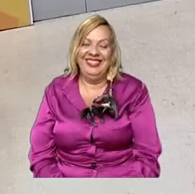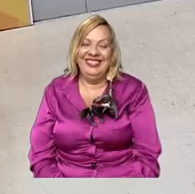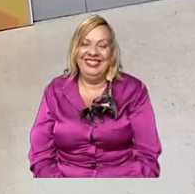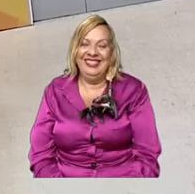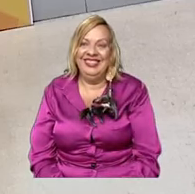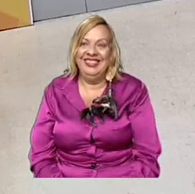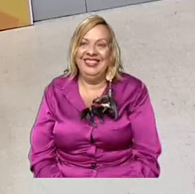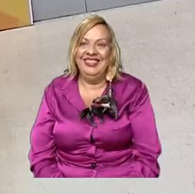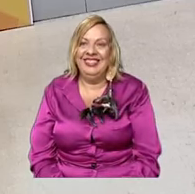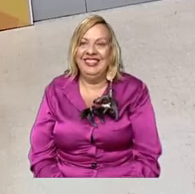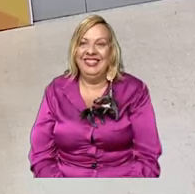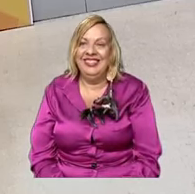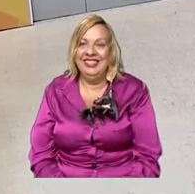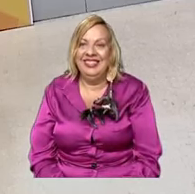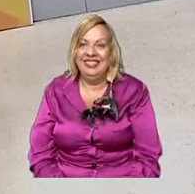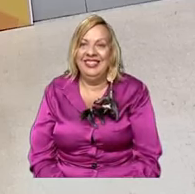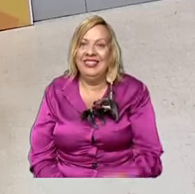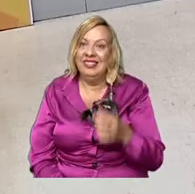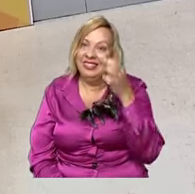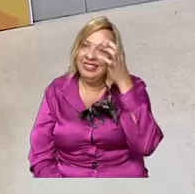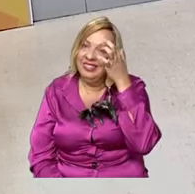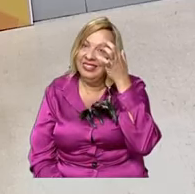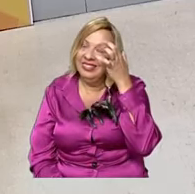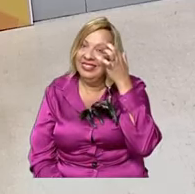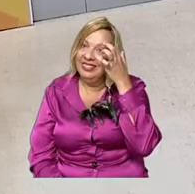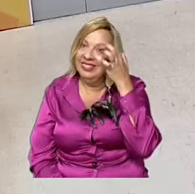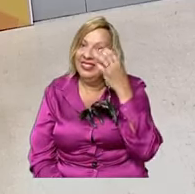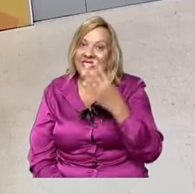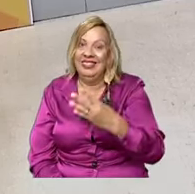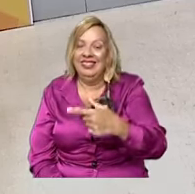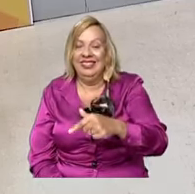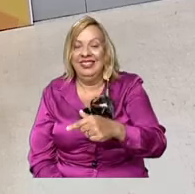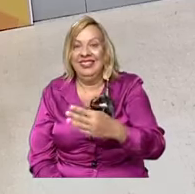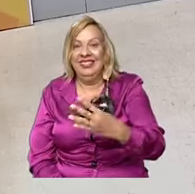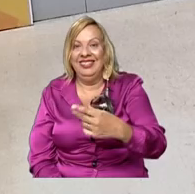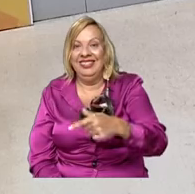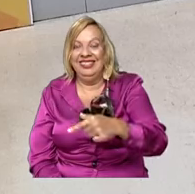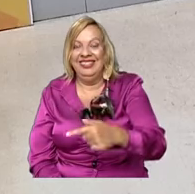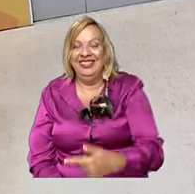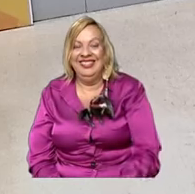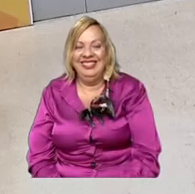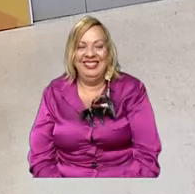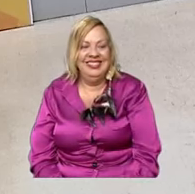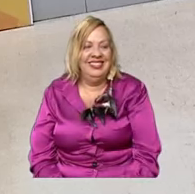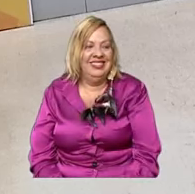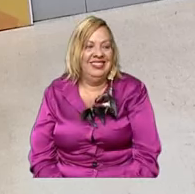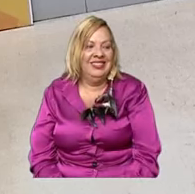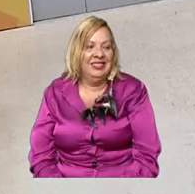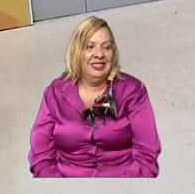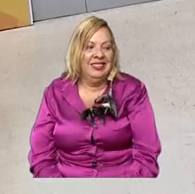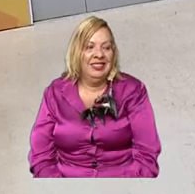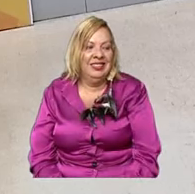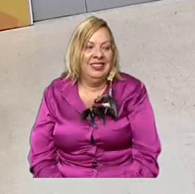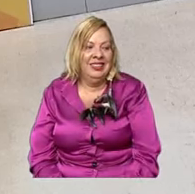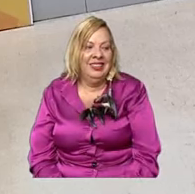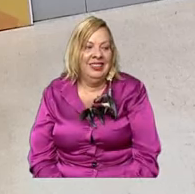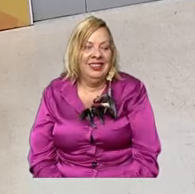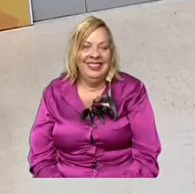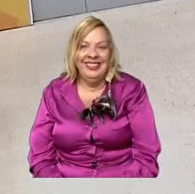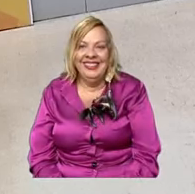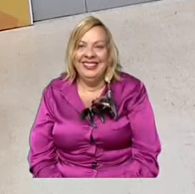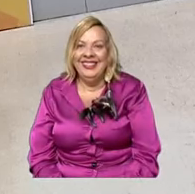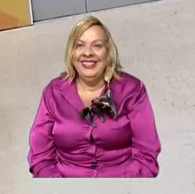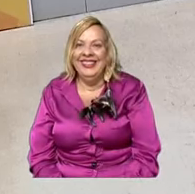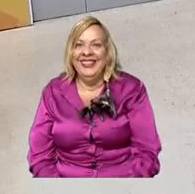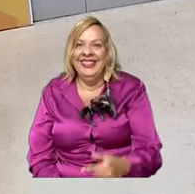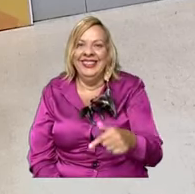13 e 14. Já subiu a bola 47, 47. 47, pode